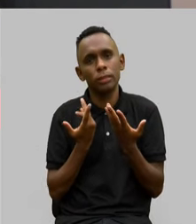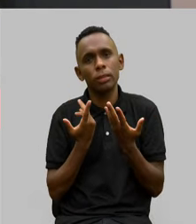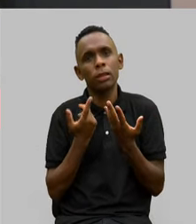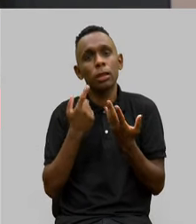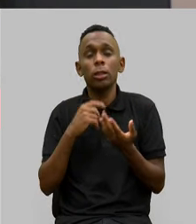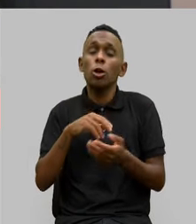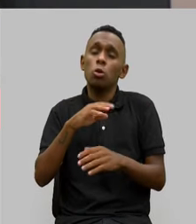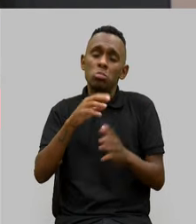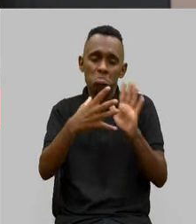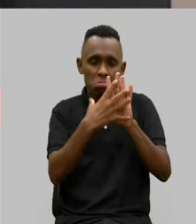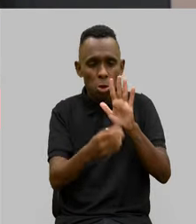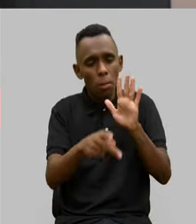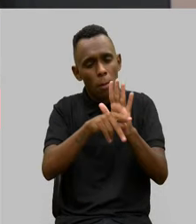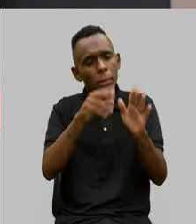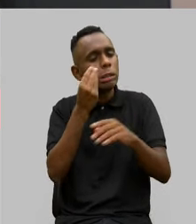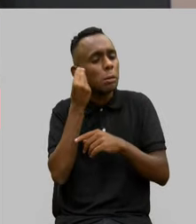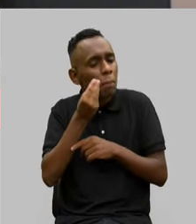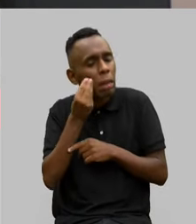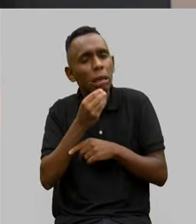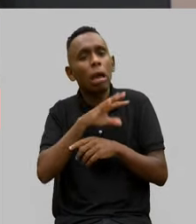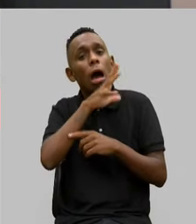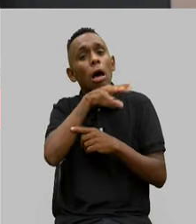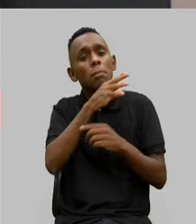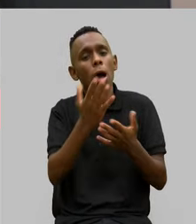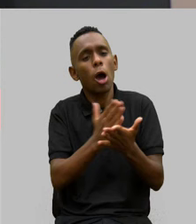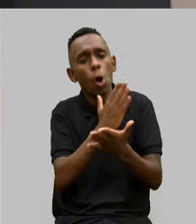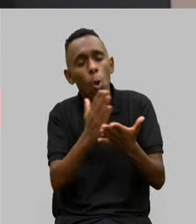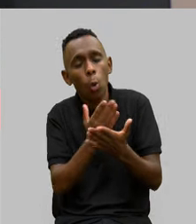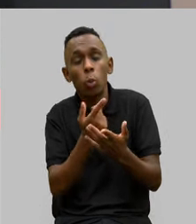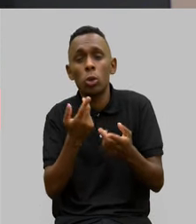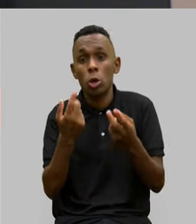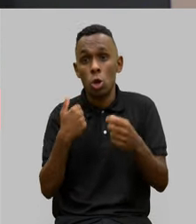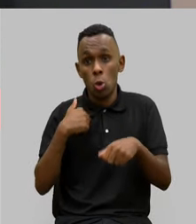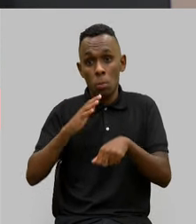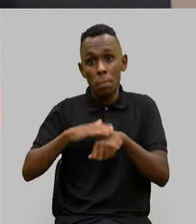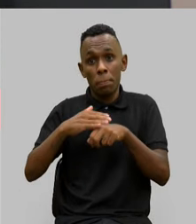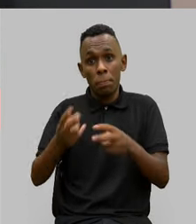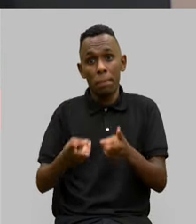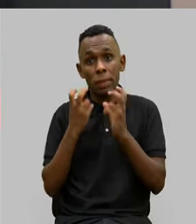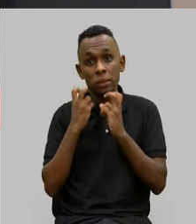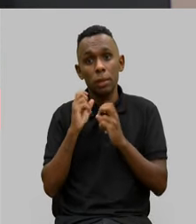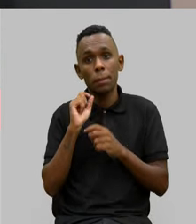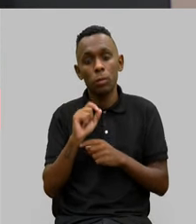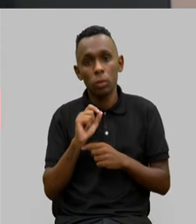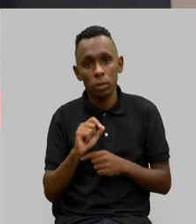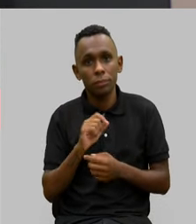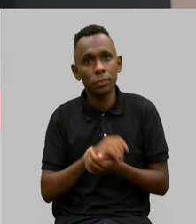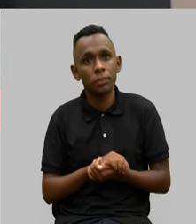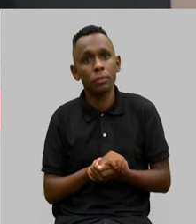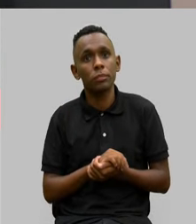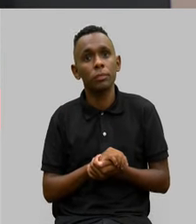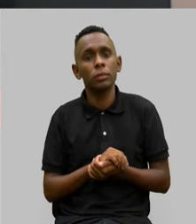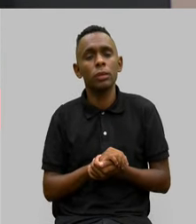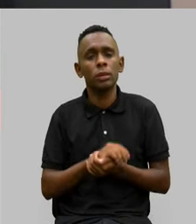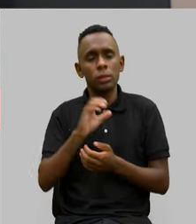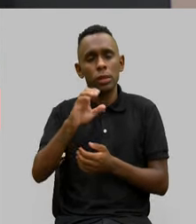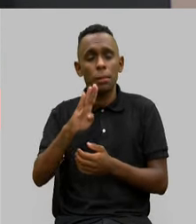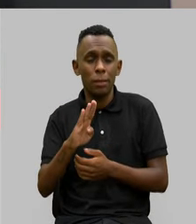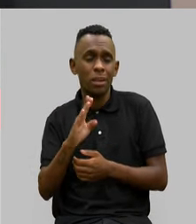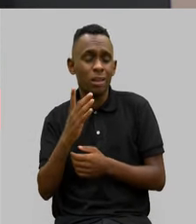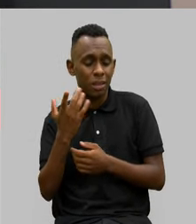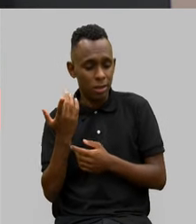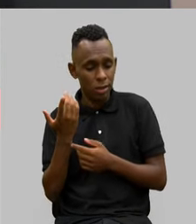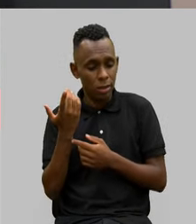Doença de Alzheimer a gente vai fazer isso ou seja Ah o que eu vejo é que o os canabinoides eles abriram